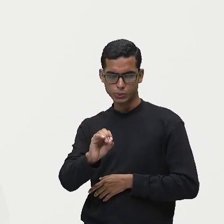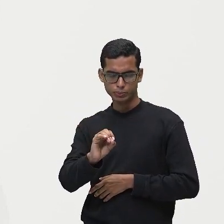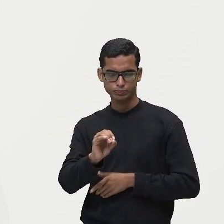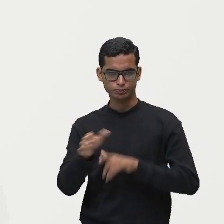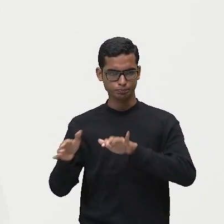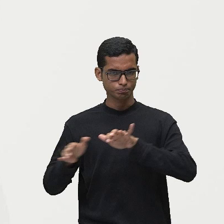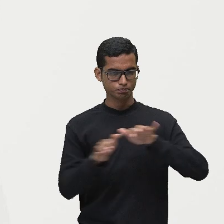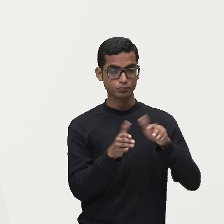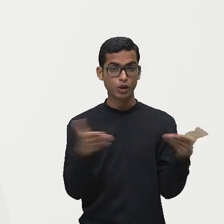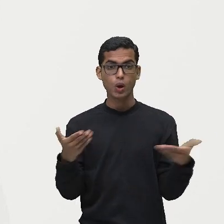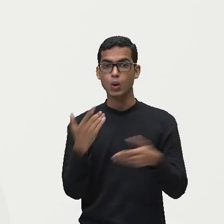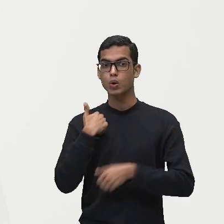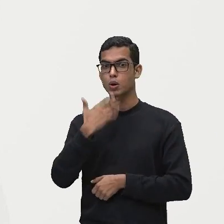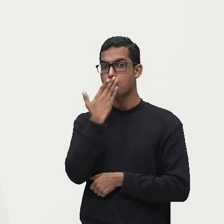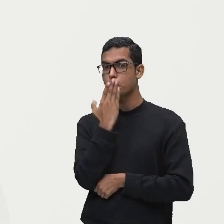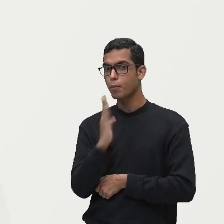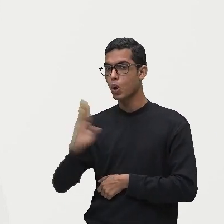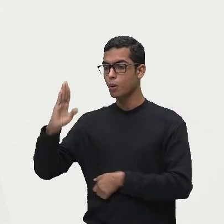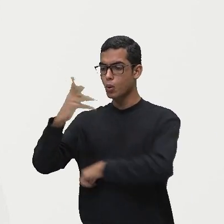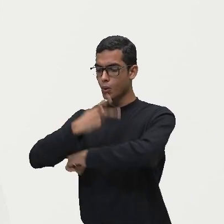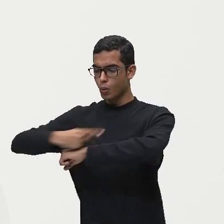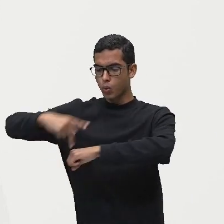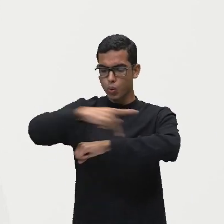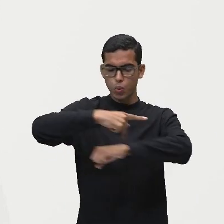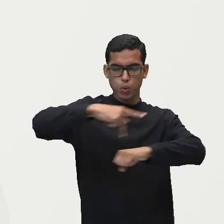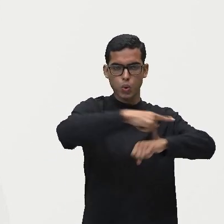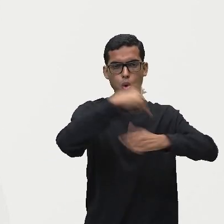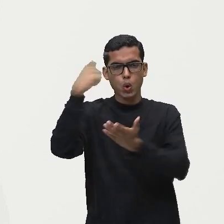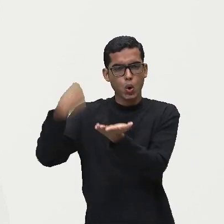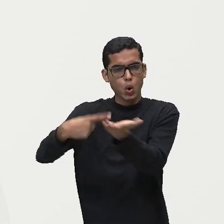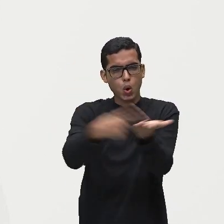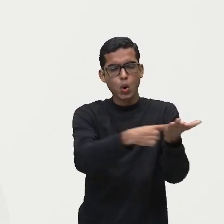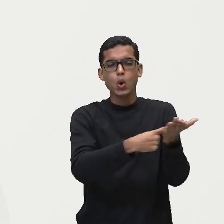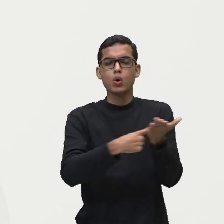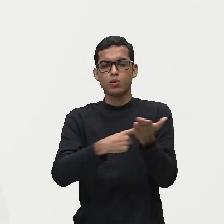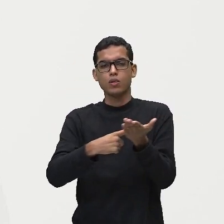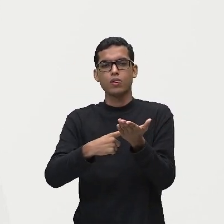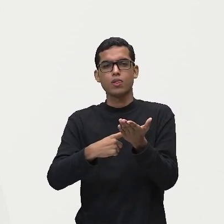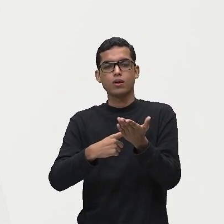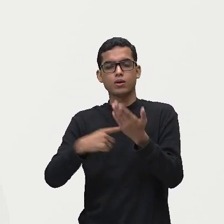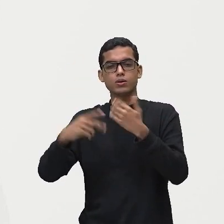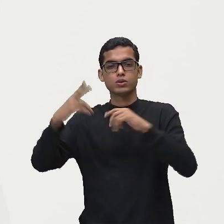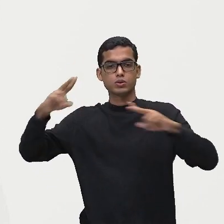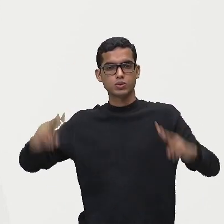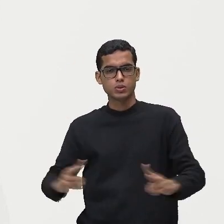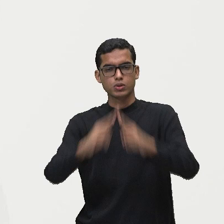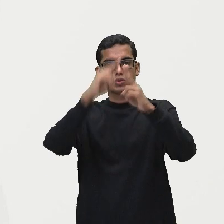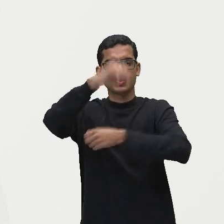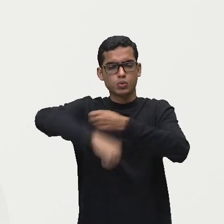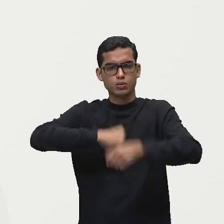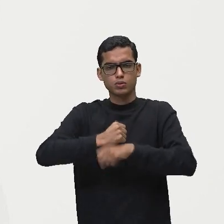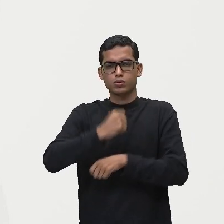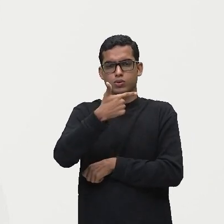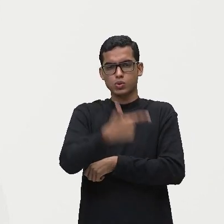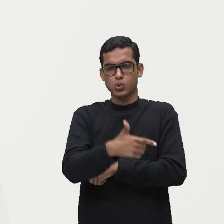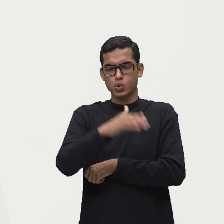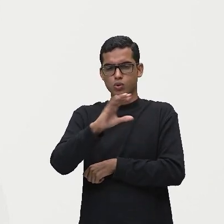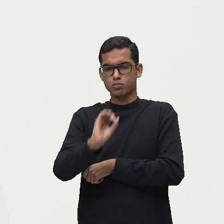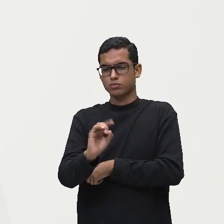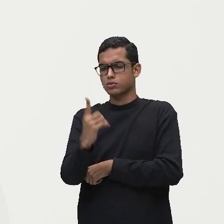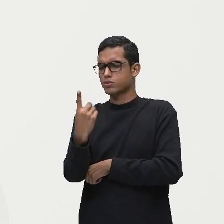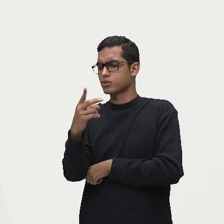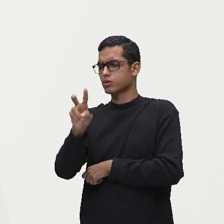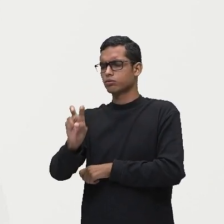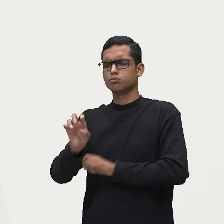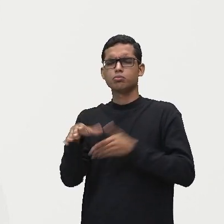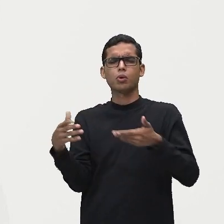de Paris em 2015 não for cumprida, qual é essa promessa, professora?